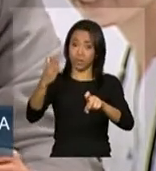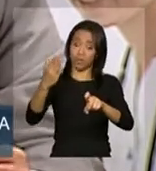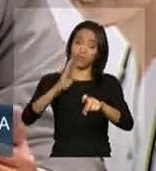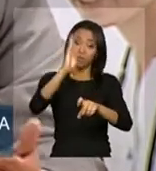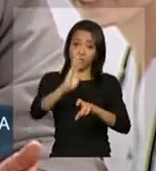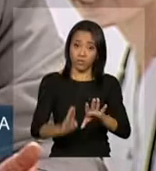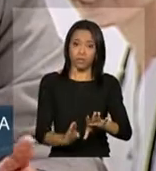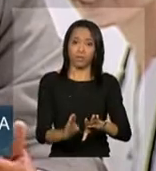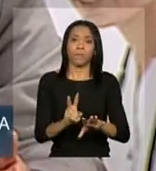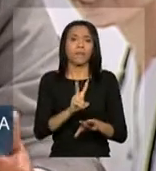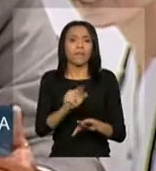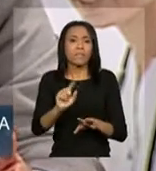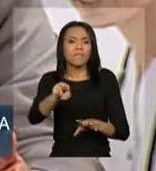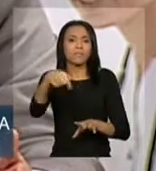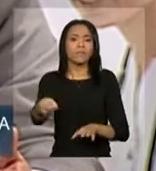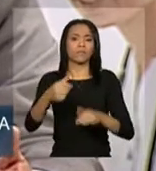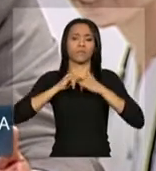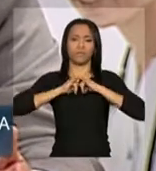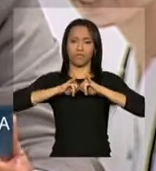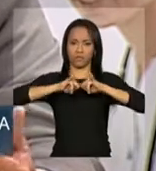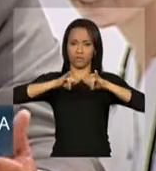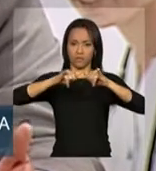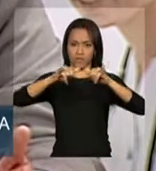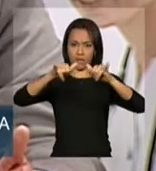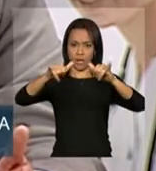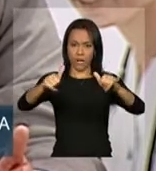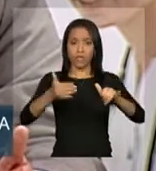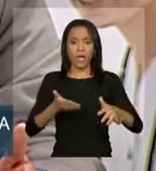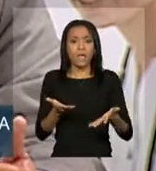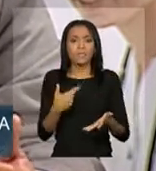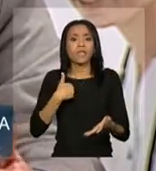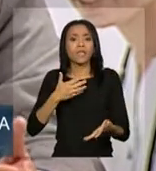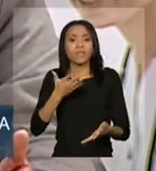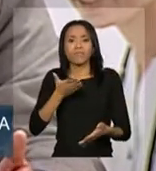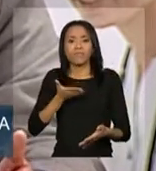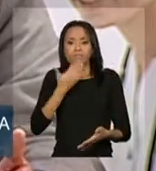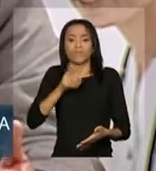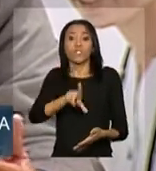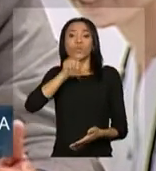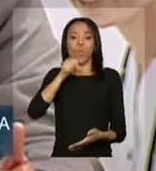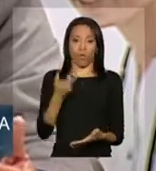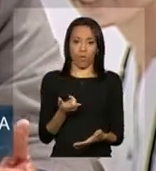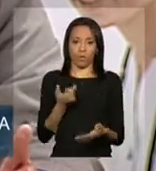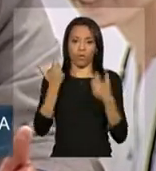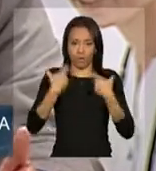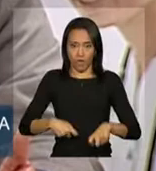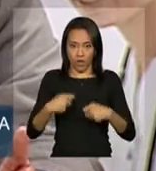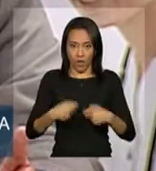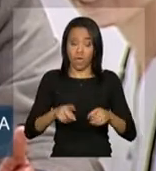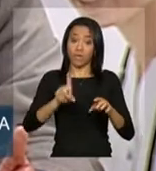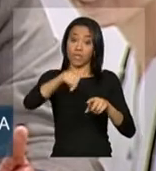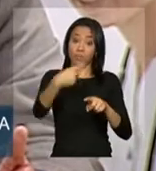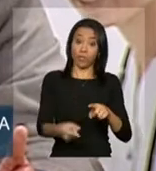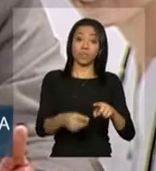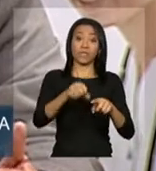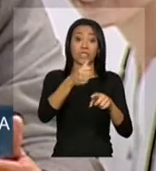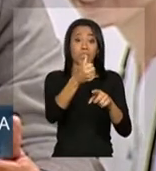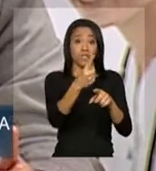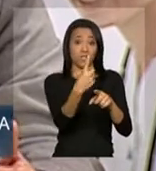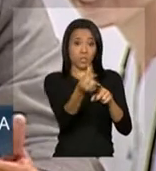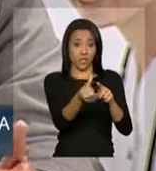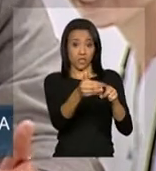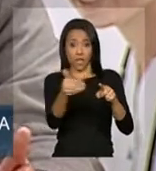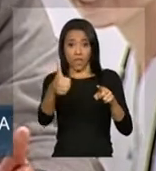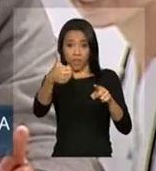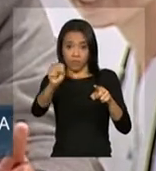e divulgará será divulgada essa opção de alocação a partir daí Entre 16 a 18 de Setembro